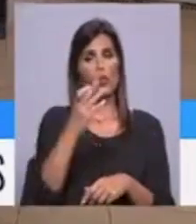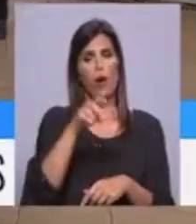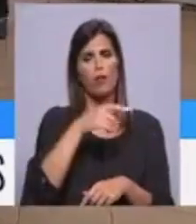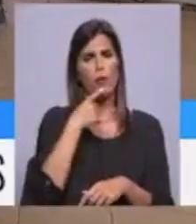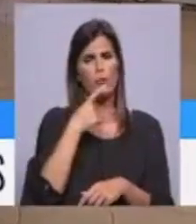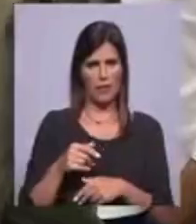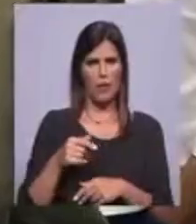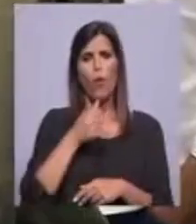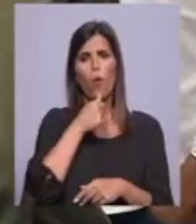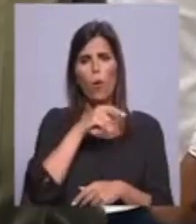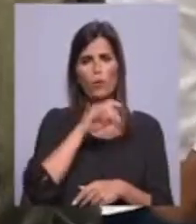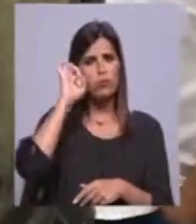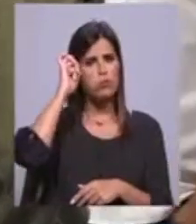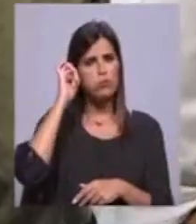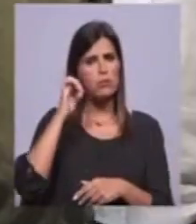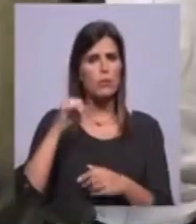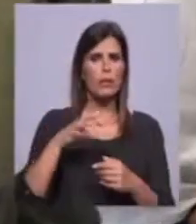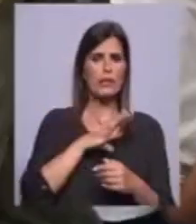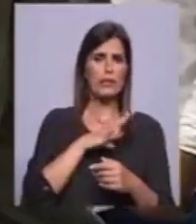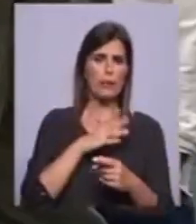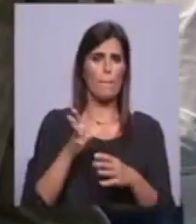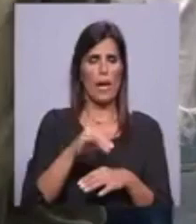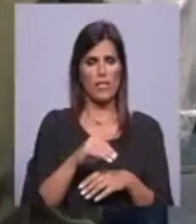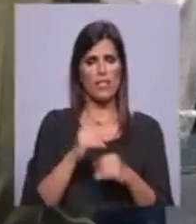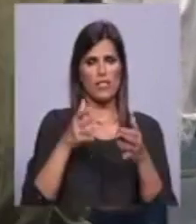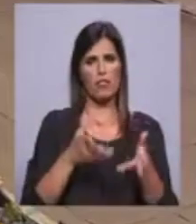em funções. Para a Iniciativa Liberal,